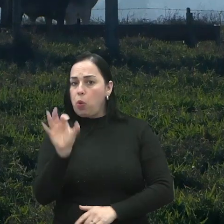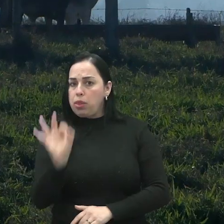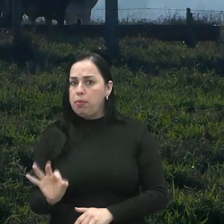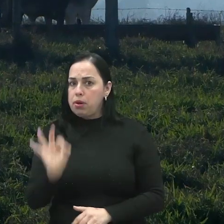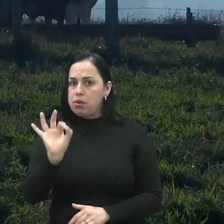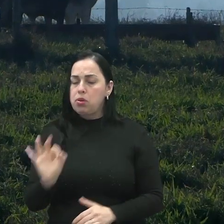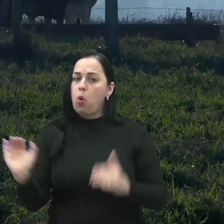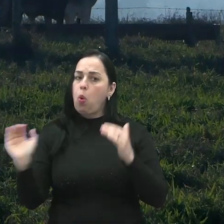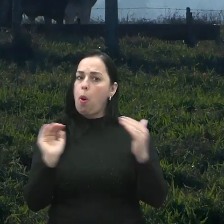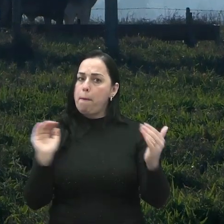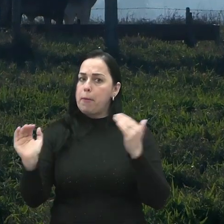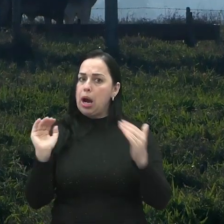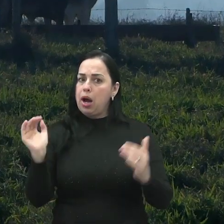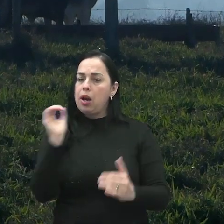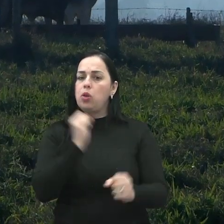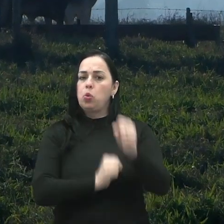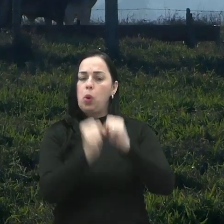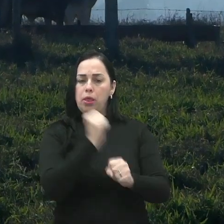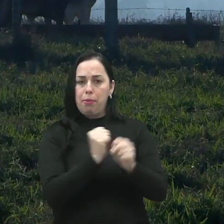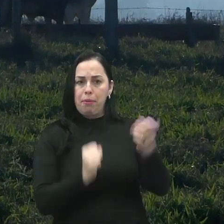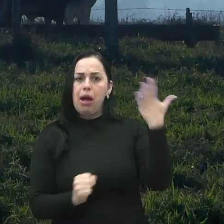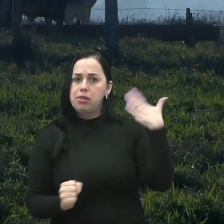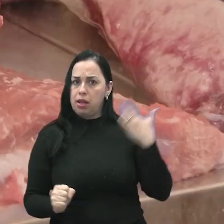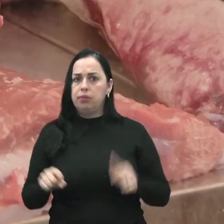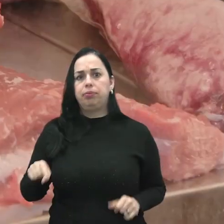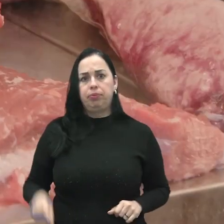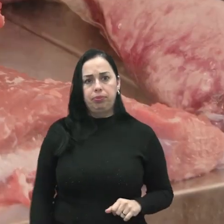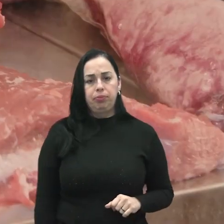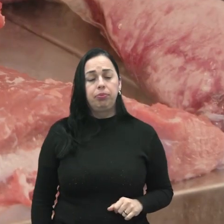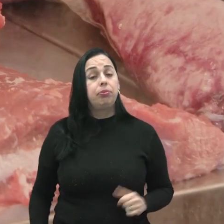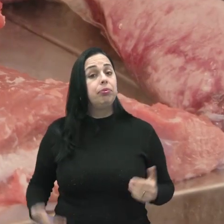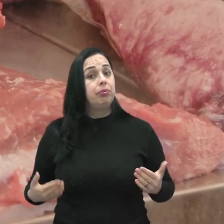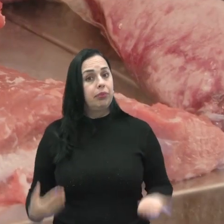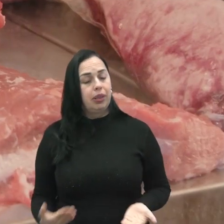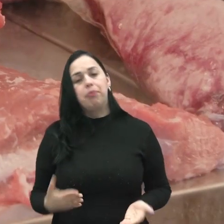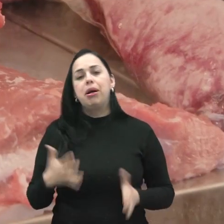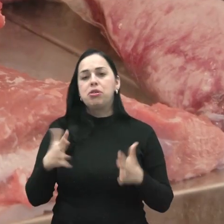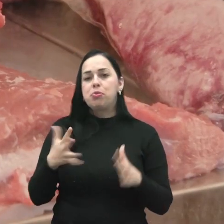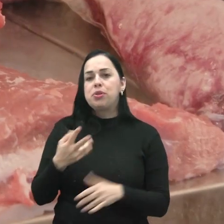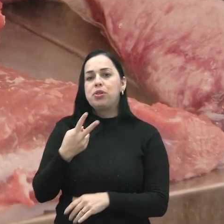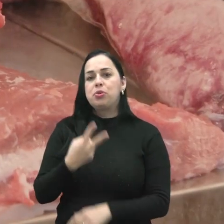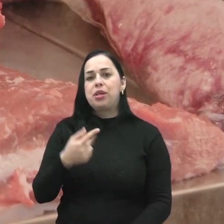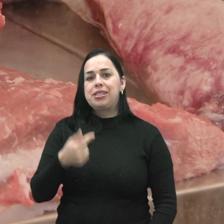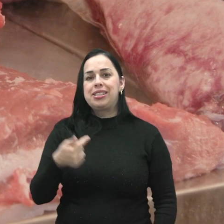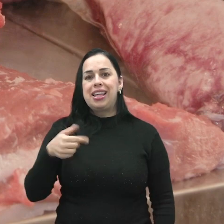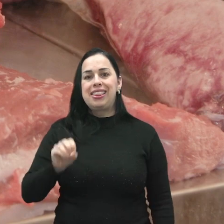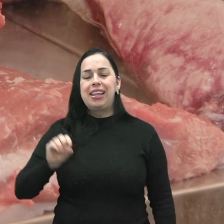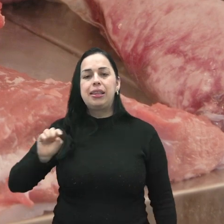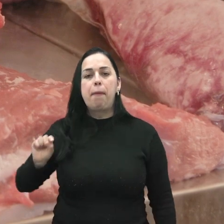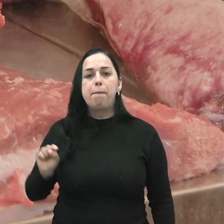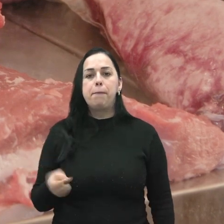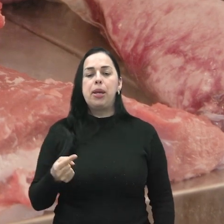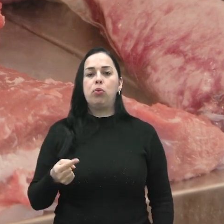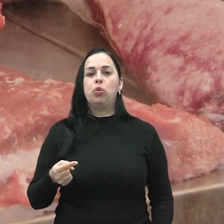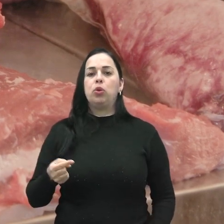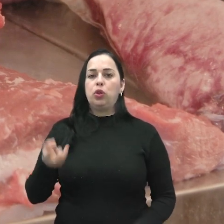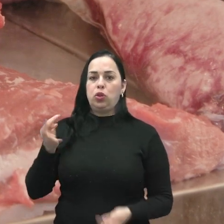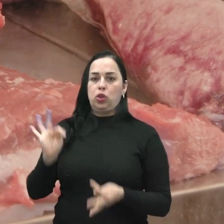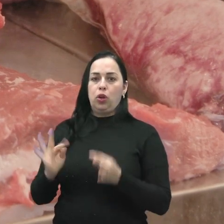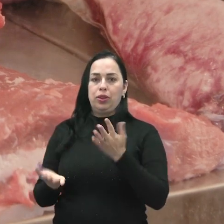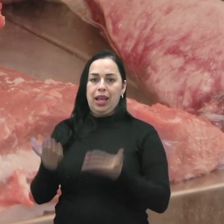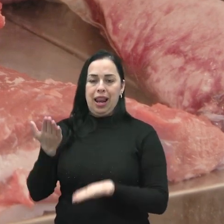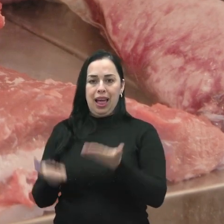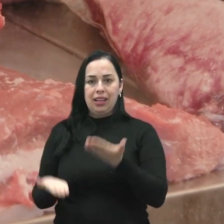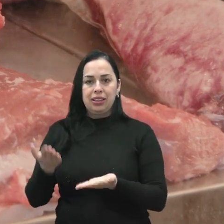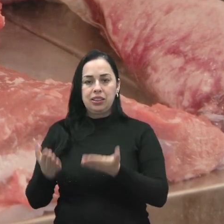em comparação com o mesmo período do ano passado. Foram mais de 270 mil toneladas de carne